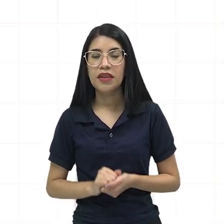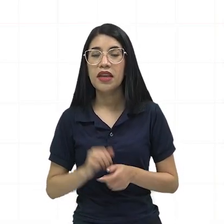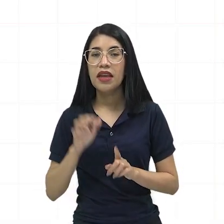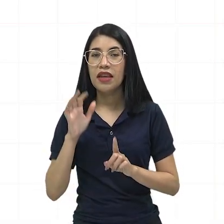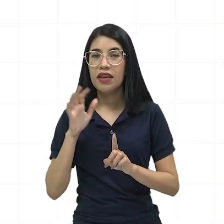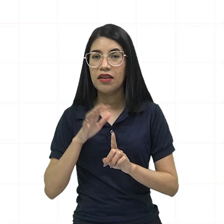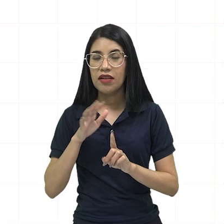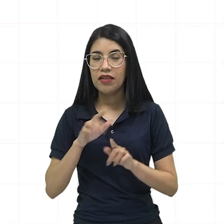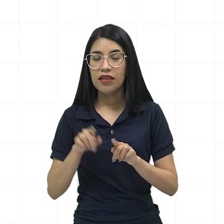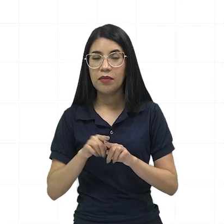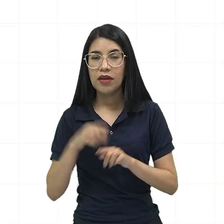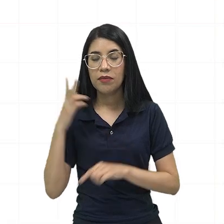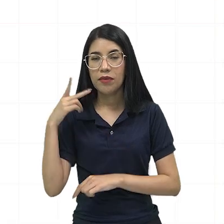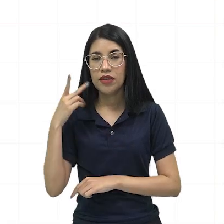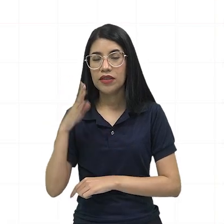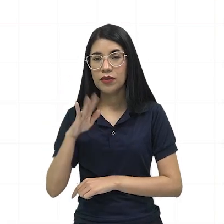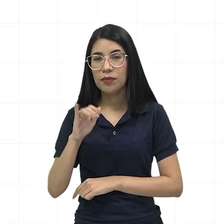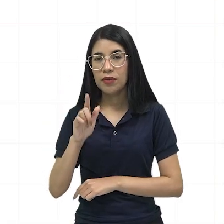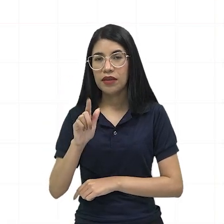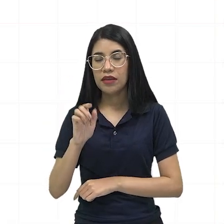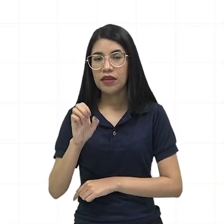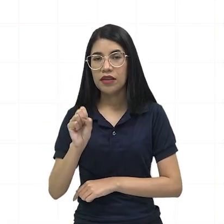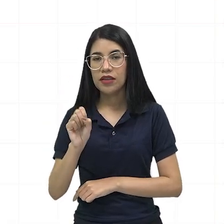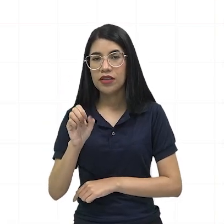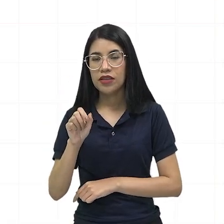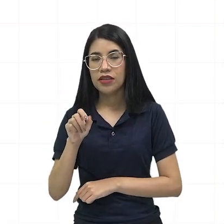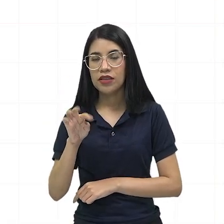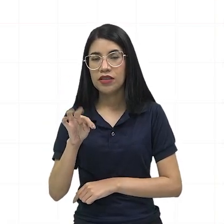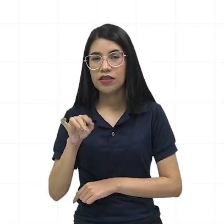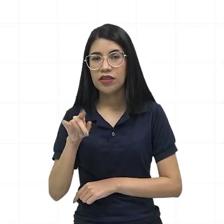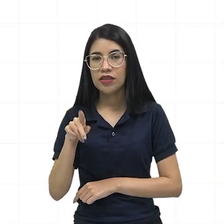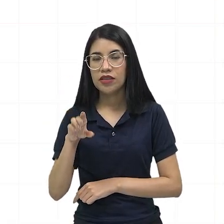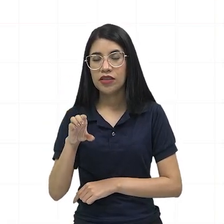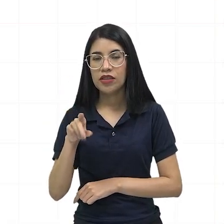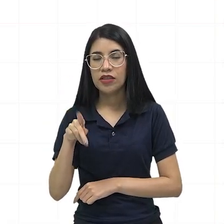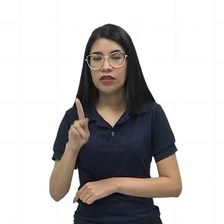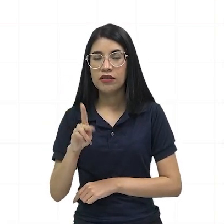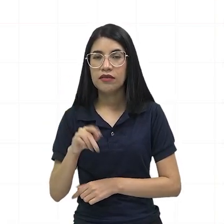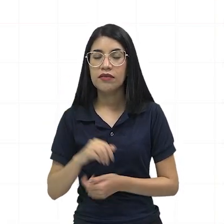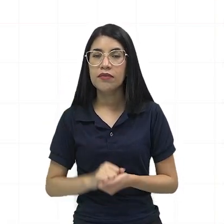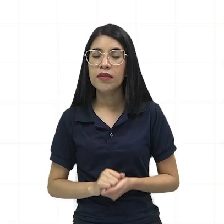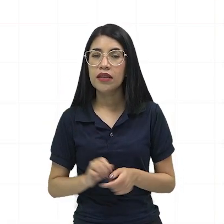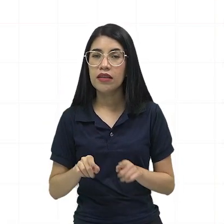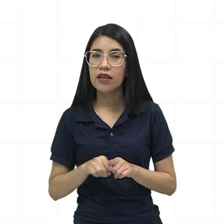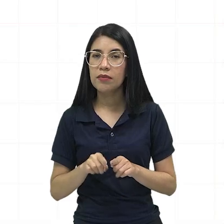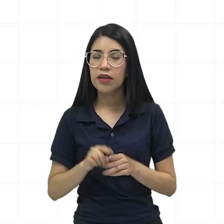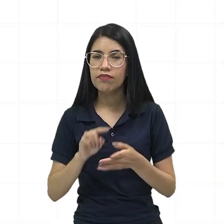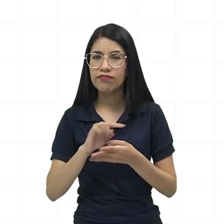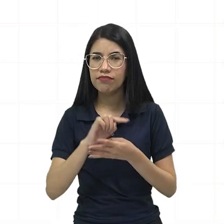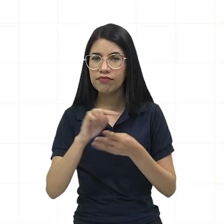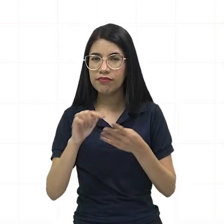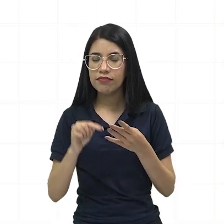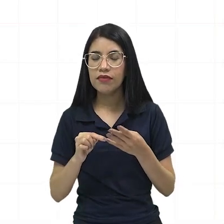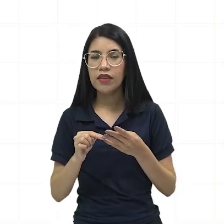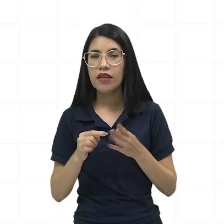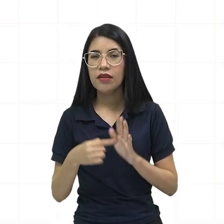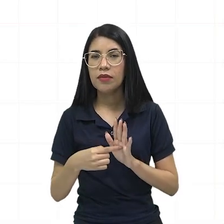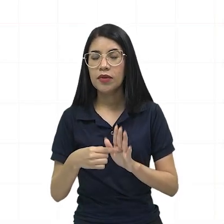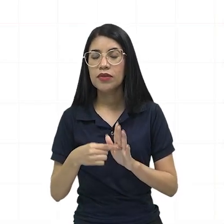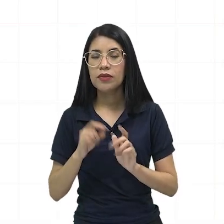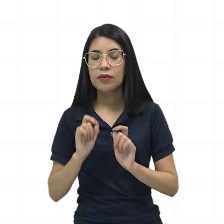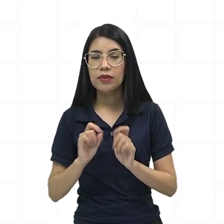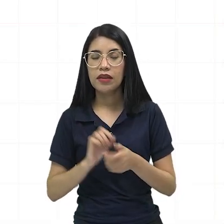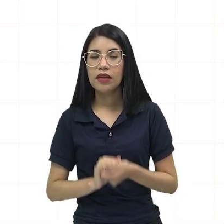do Big Stick, ou seja, essa doutrina Monroe, o Destino Manifesto e todo esse ideal de superioridade dos Estados Unidos,